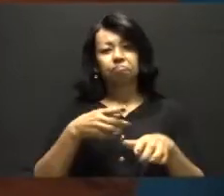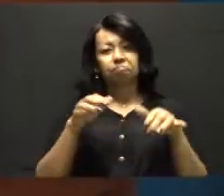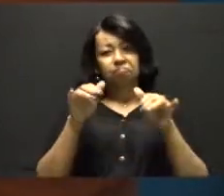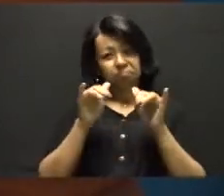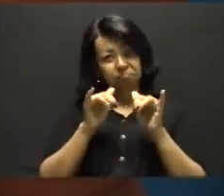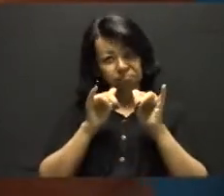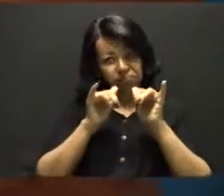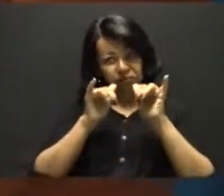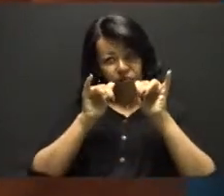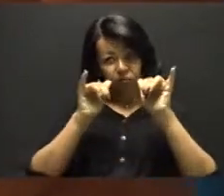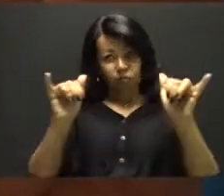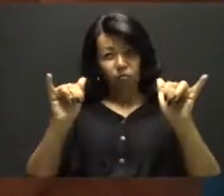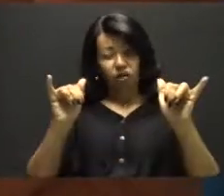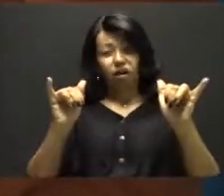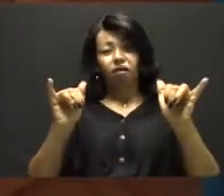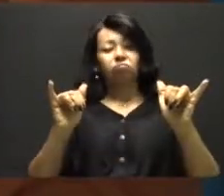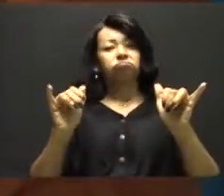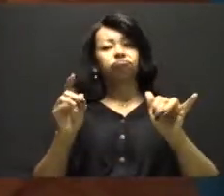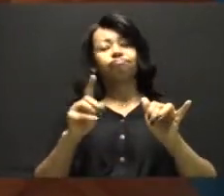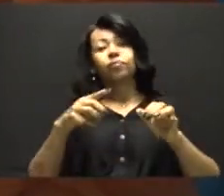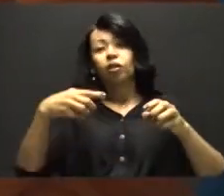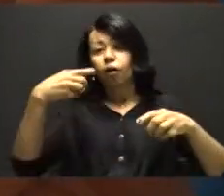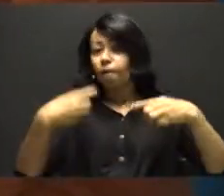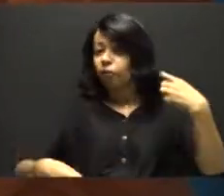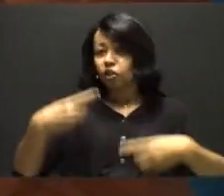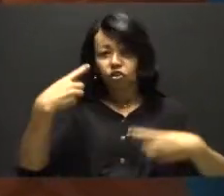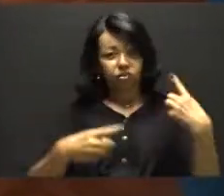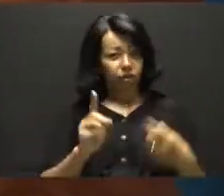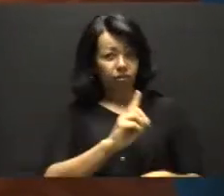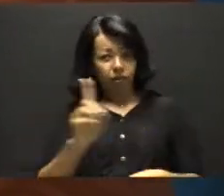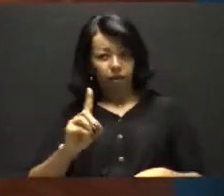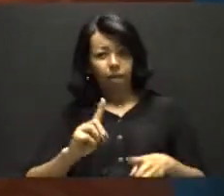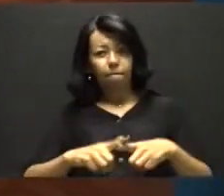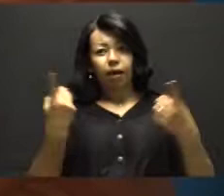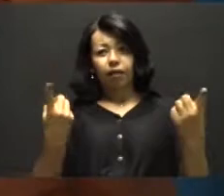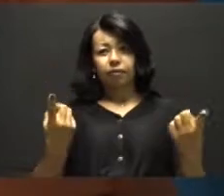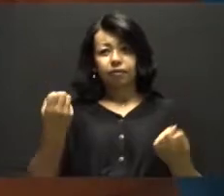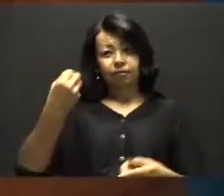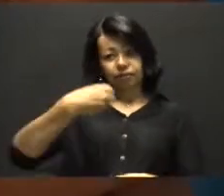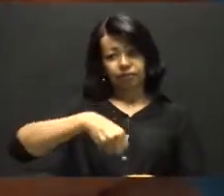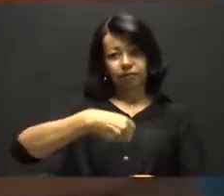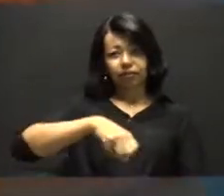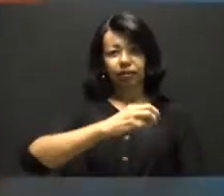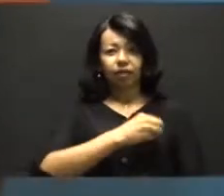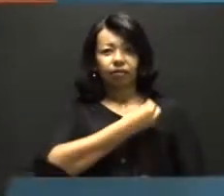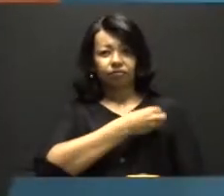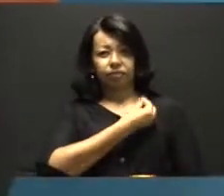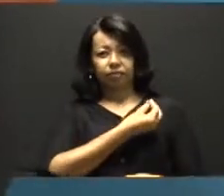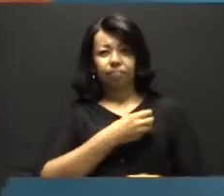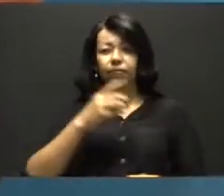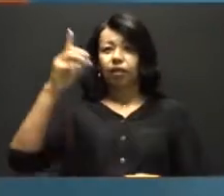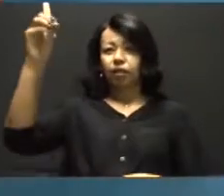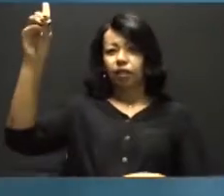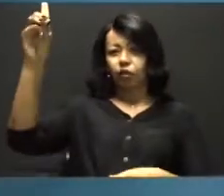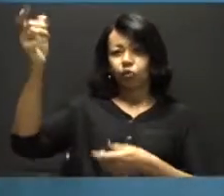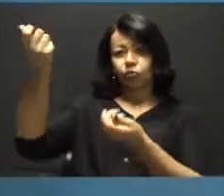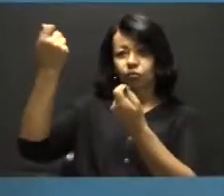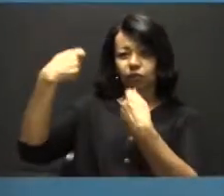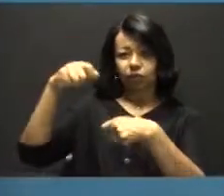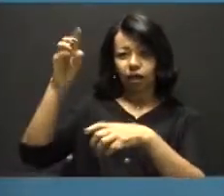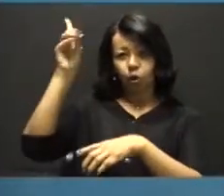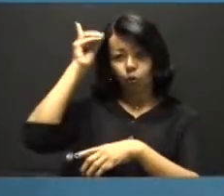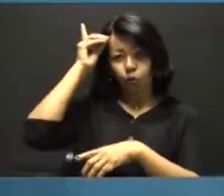é política mas promover a vida amém deus nos dá o tom da vida